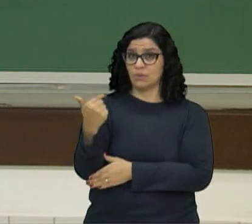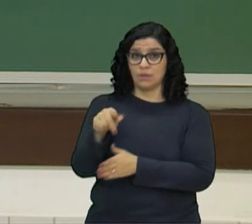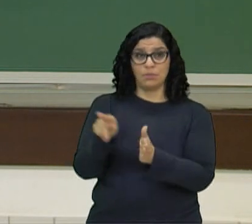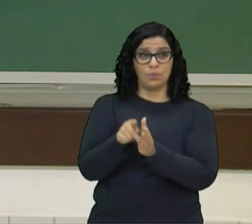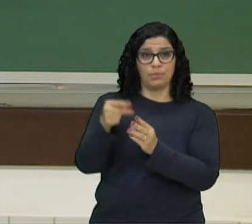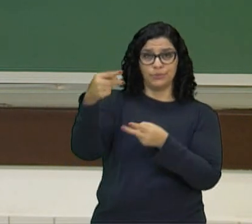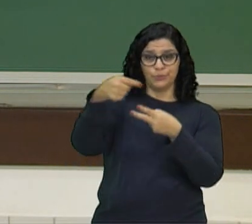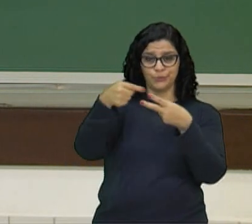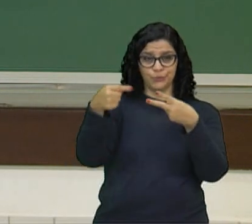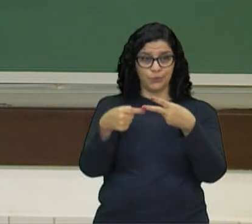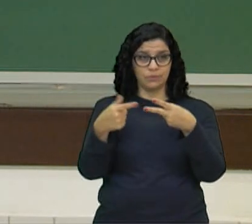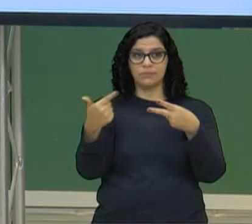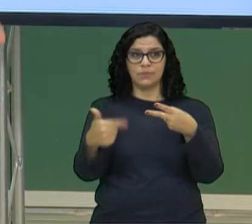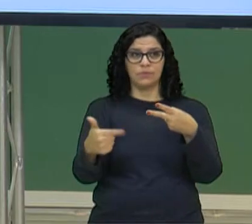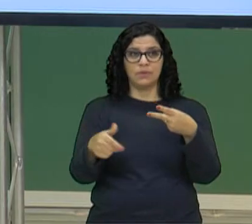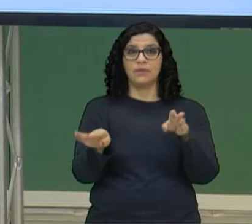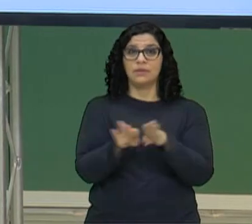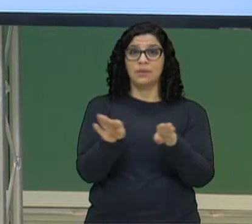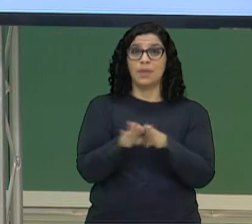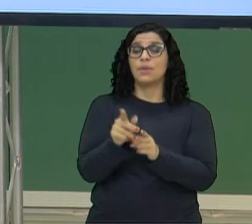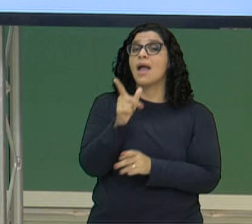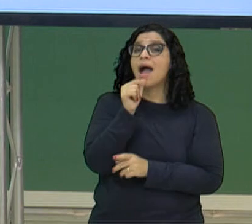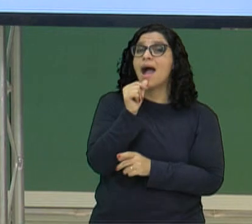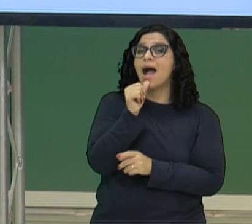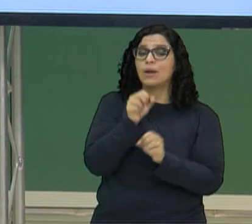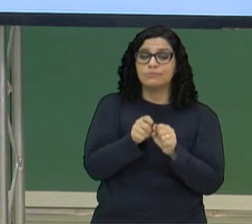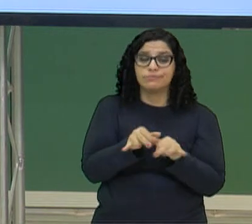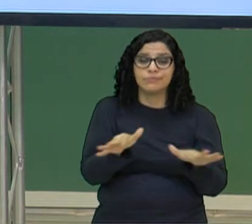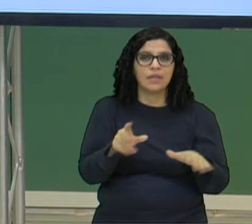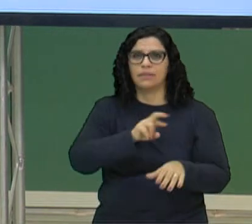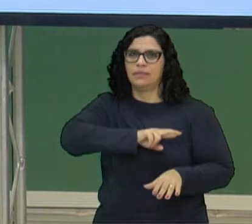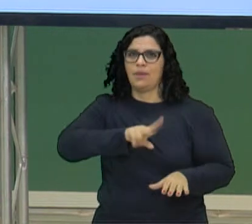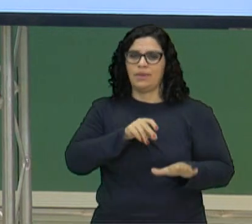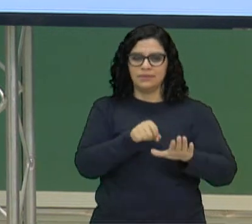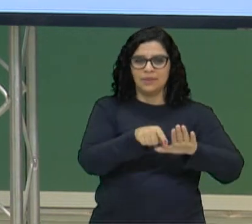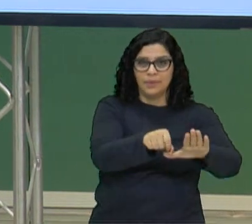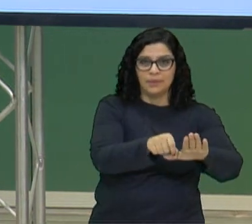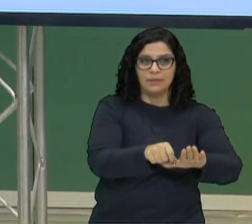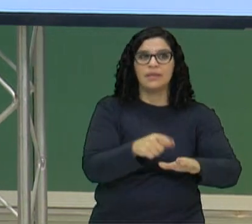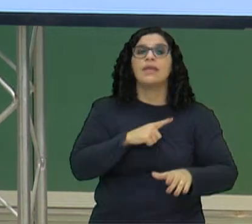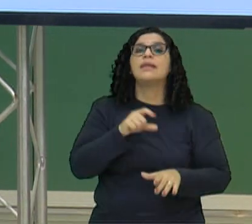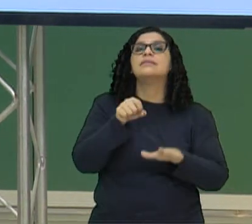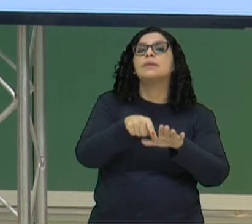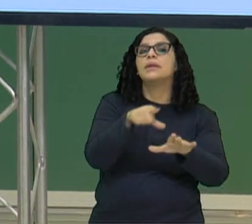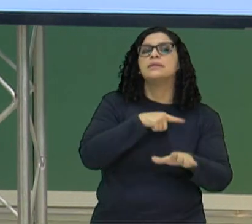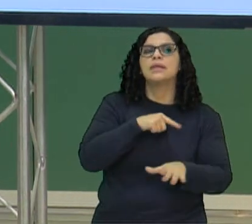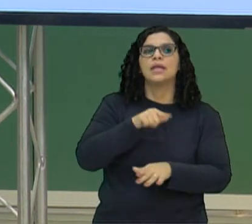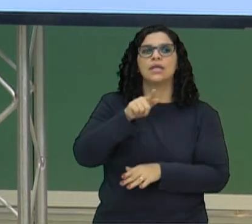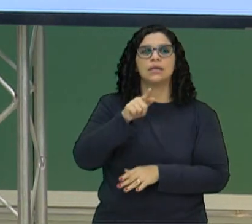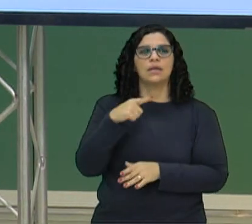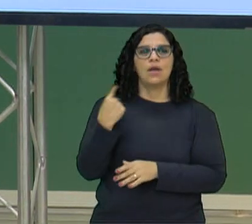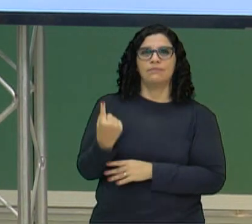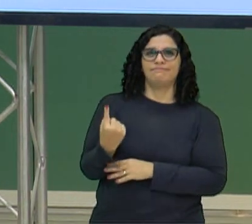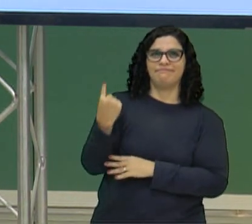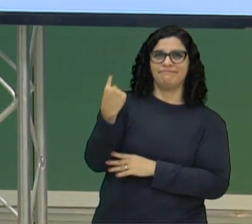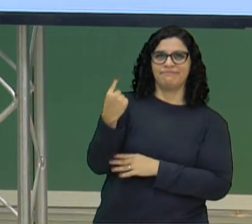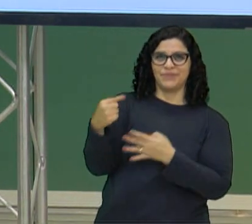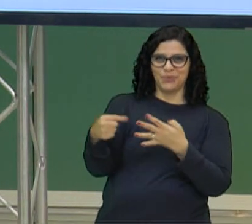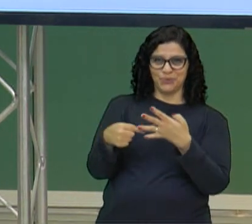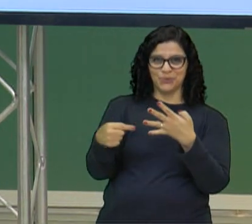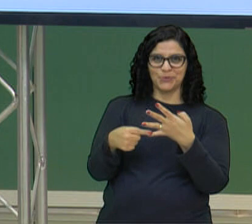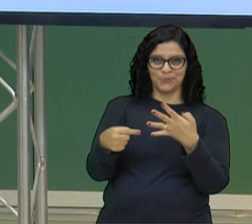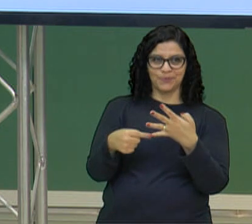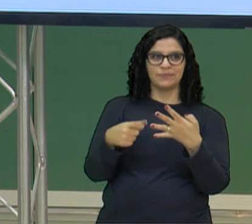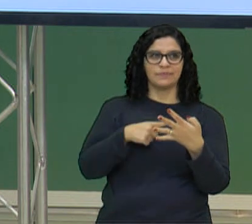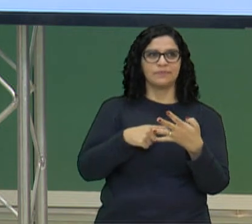e pteridófita. Se reproduzem através da água, não através de sementes. Quem tem semente? Gimnospermas,